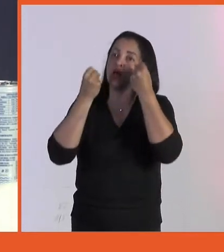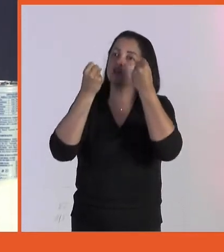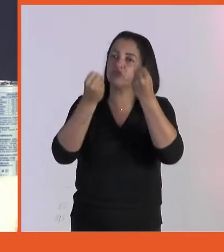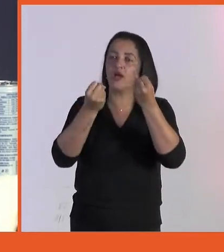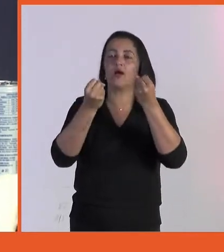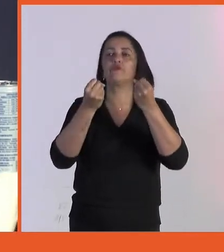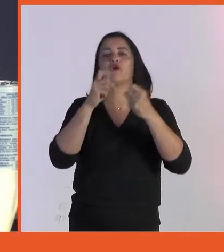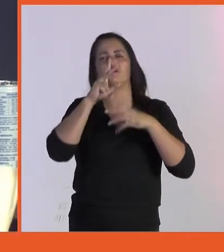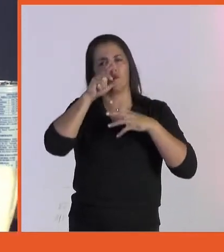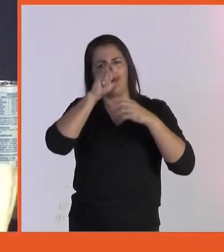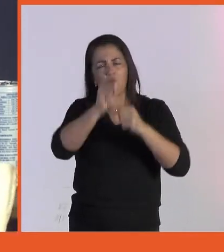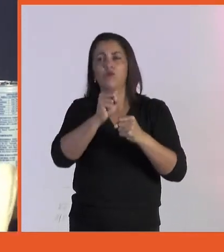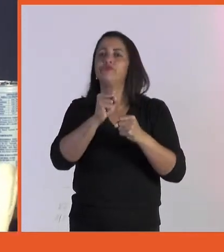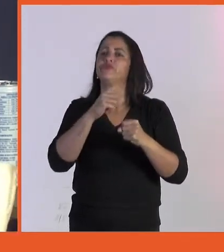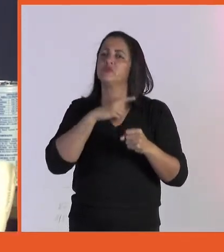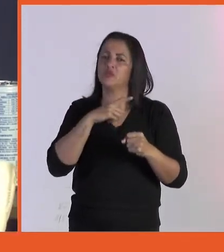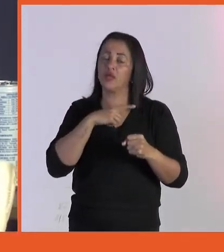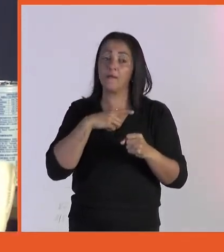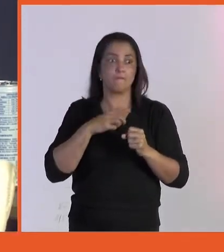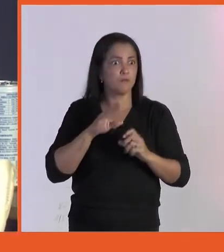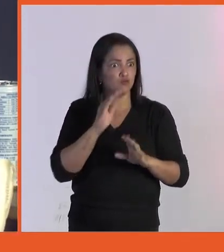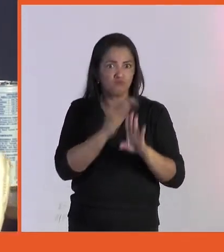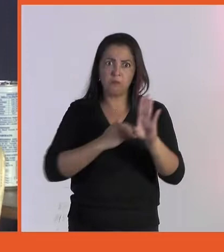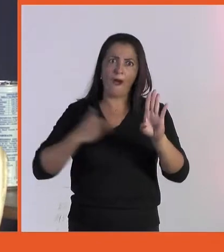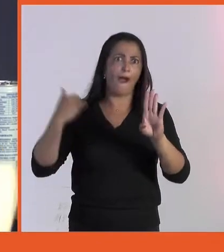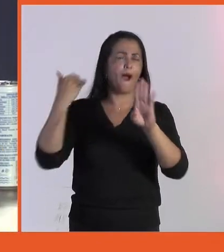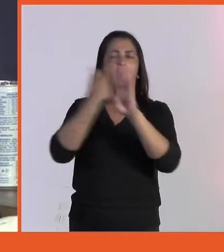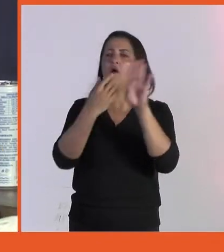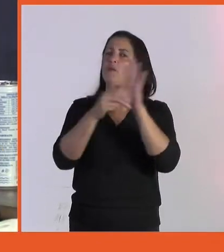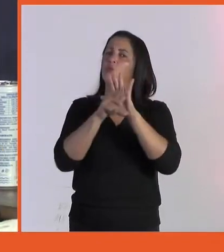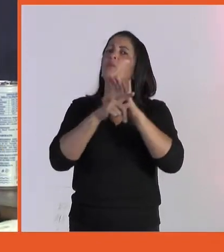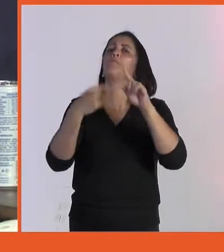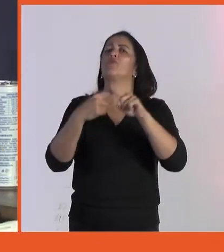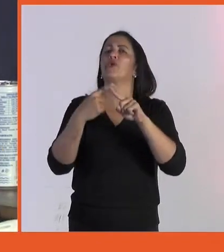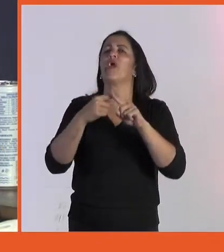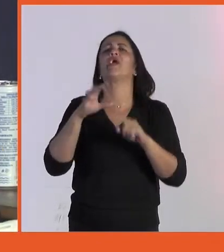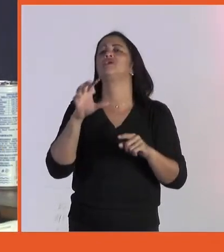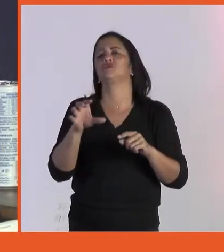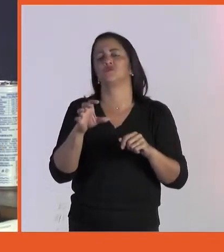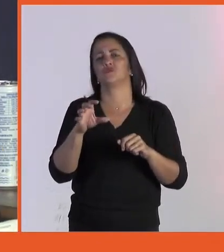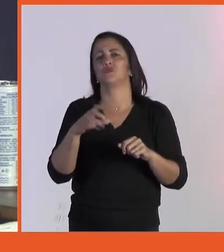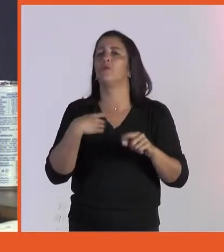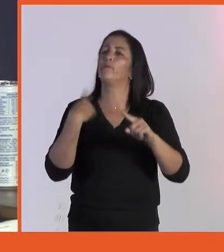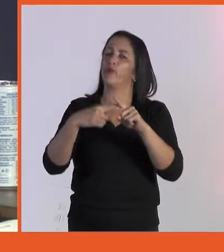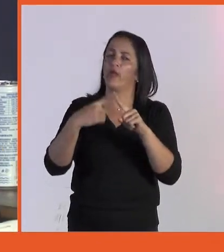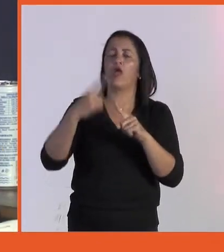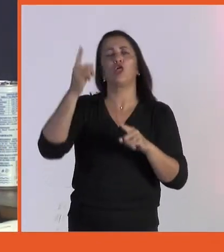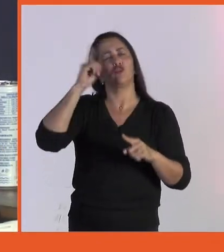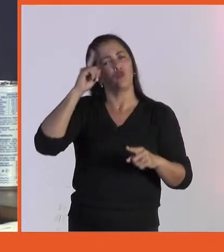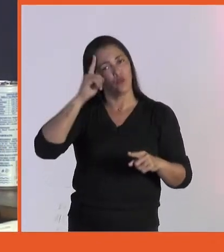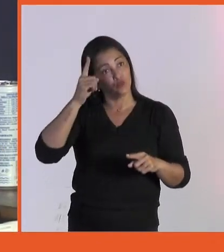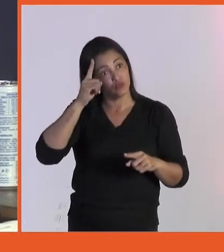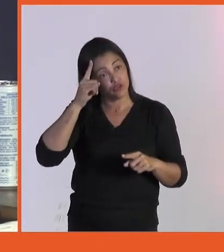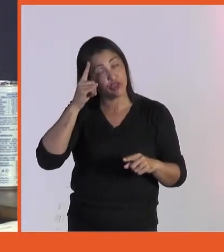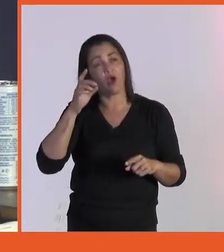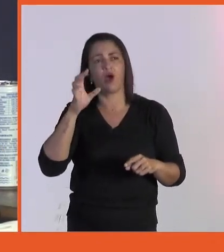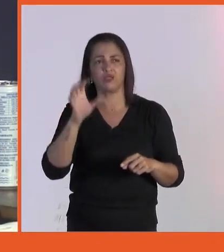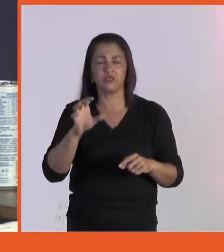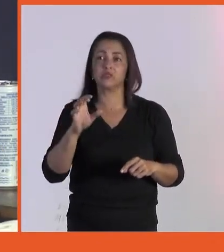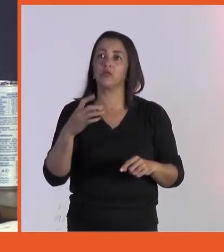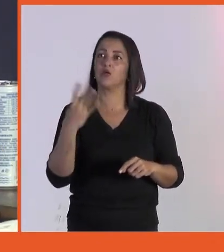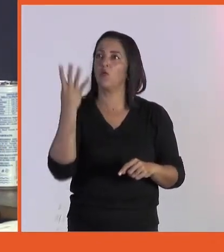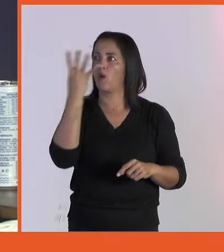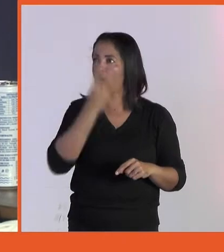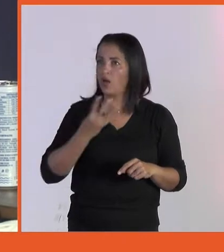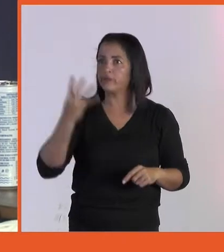assim, o pessoal é, sabe, super intenso. Mas por que que isso acontece? Porque todos os dias eu estou lá por 4 horas ao